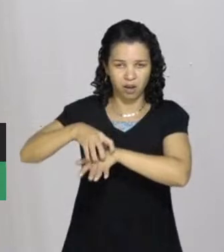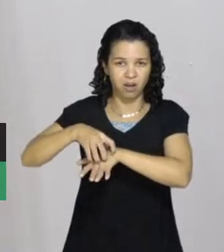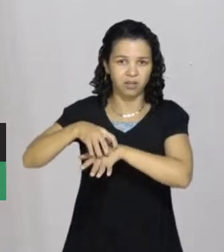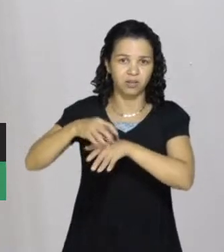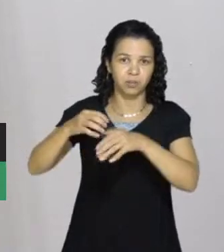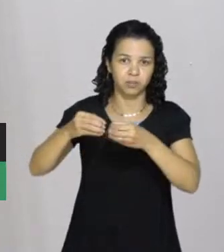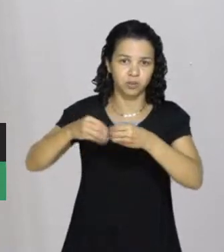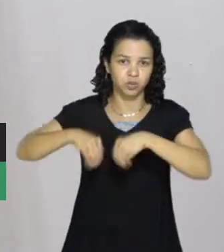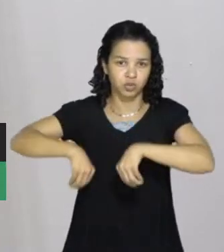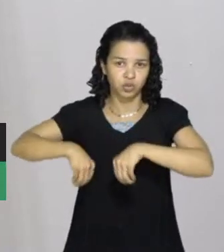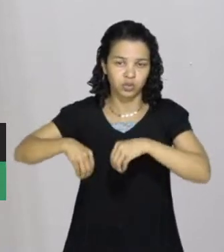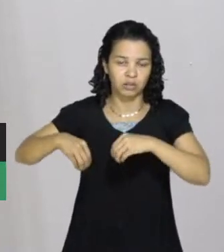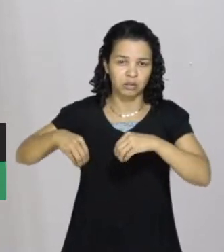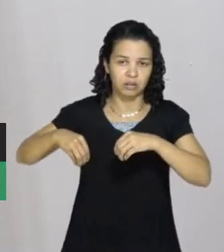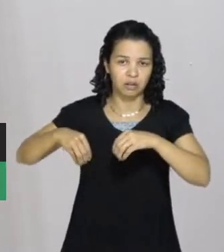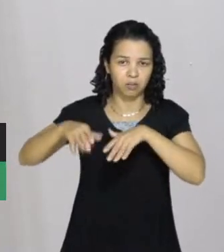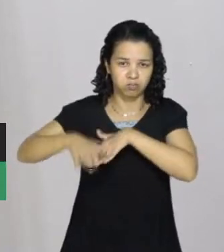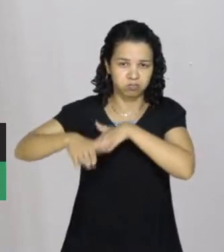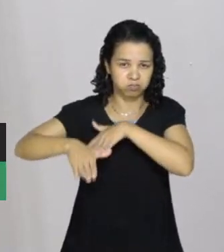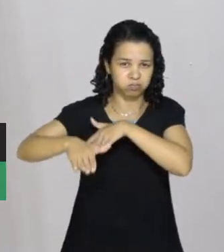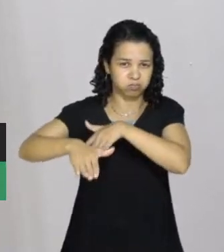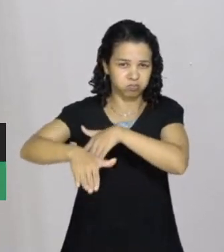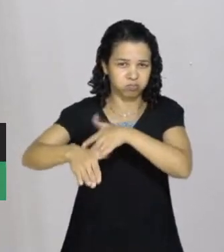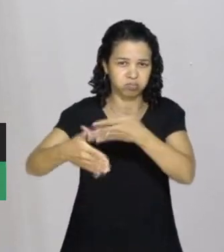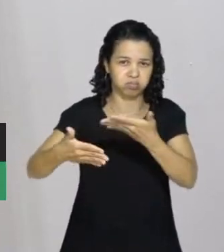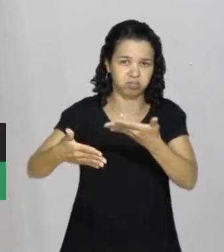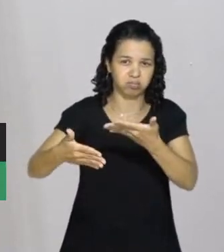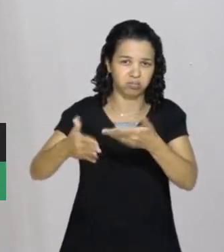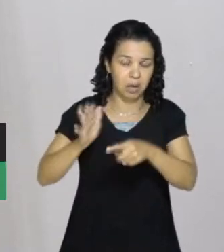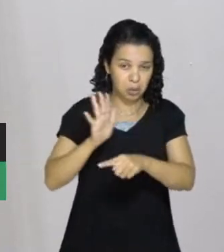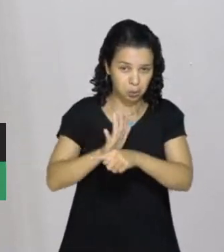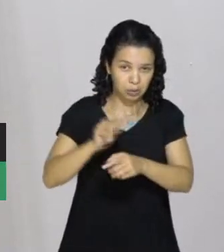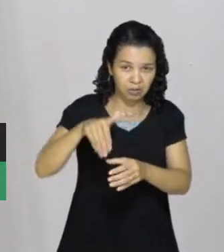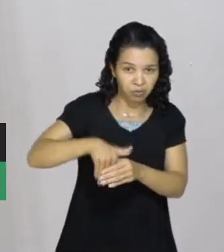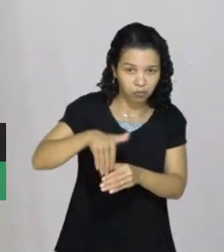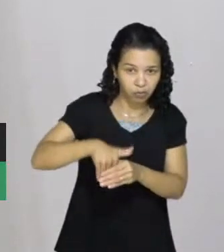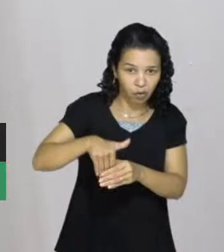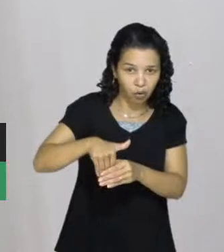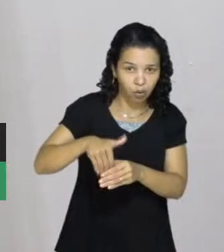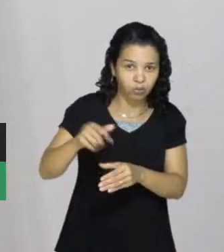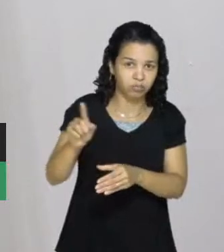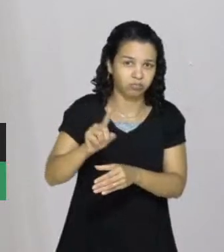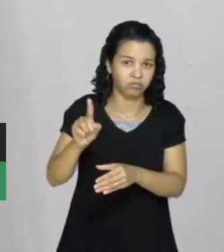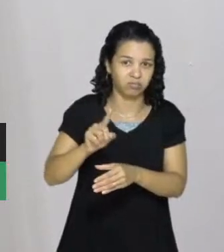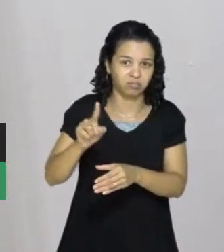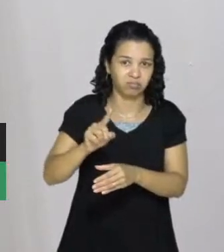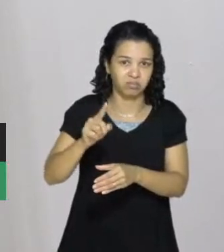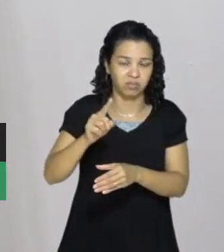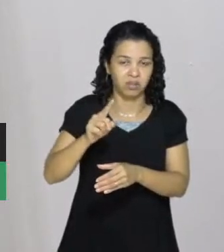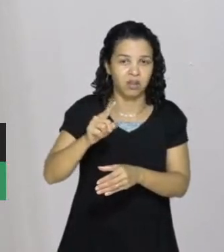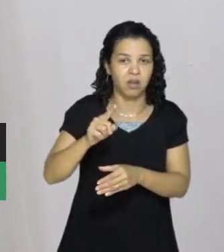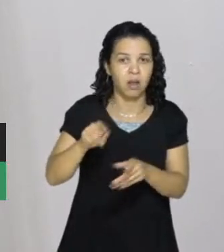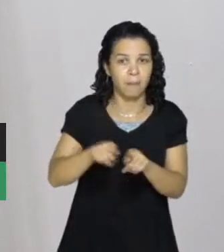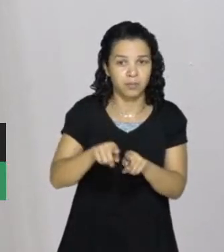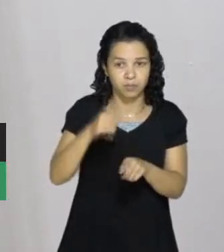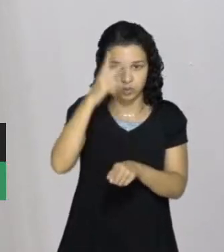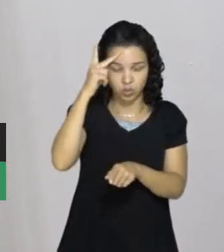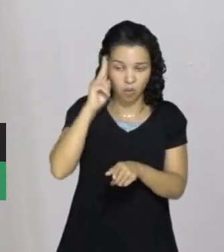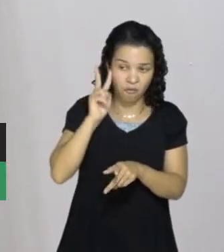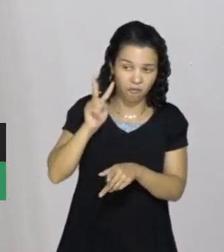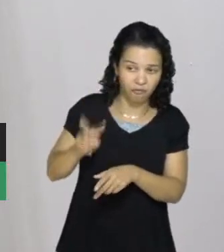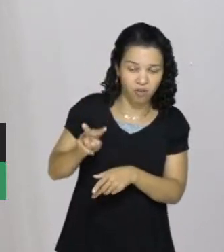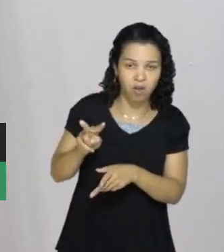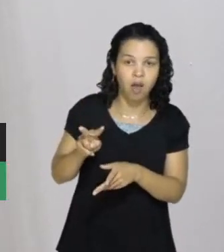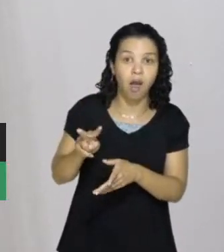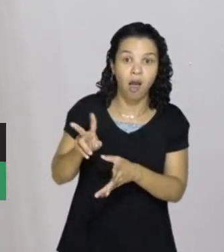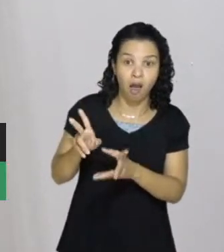isso não não te traz votos e nem reconhecimento imediato e exige